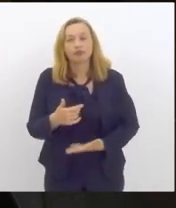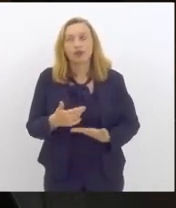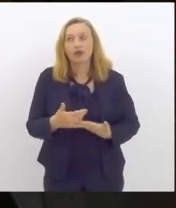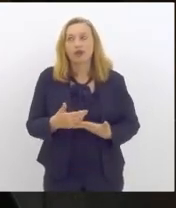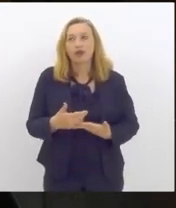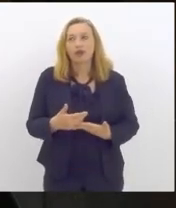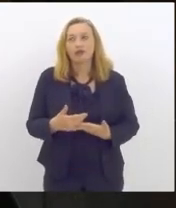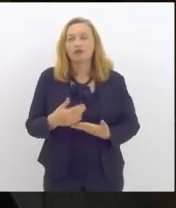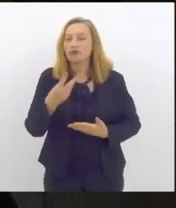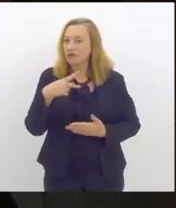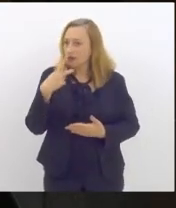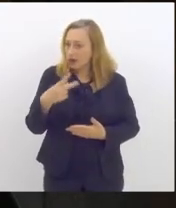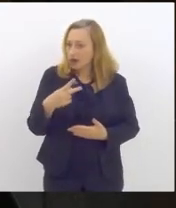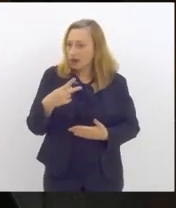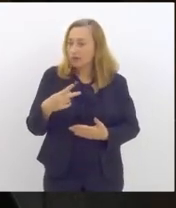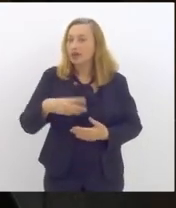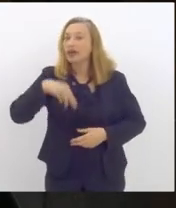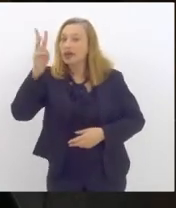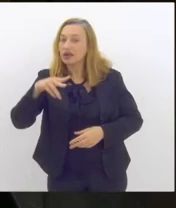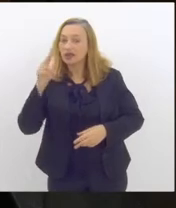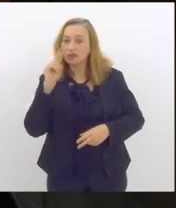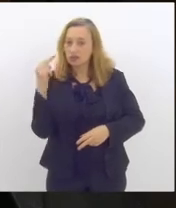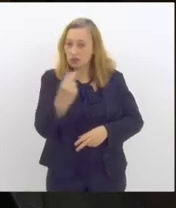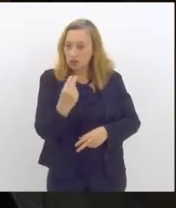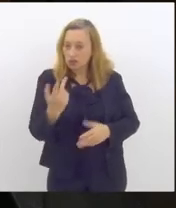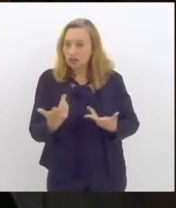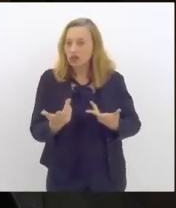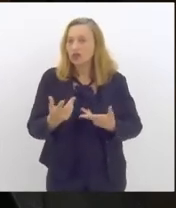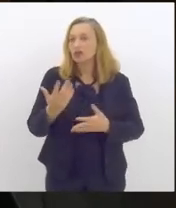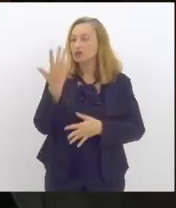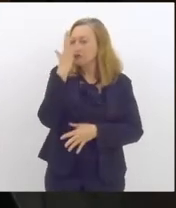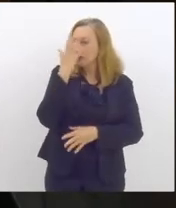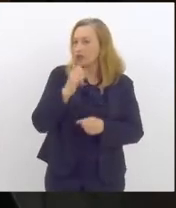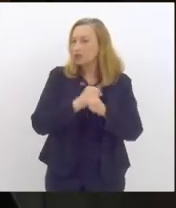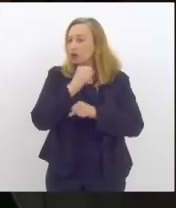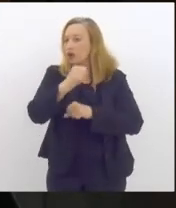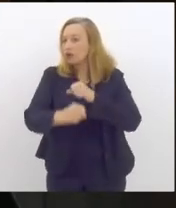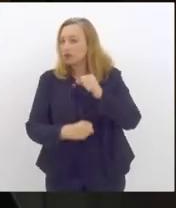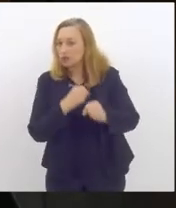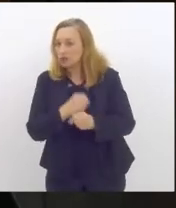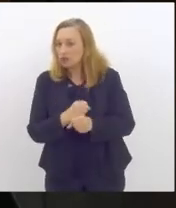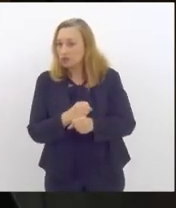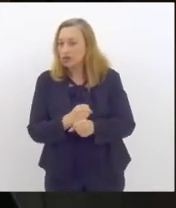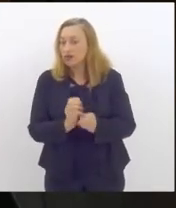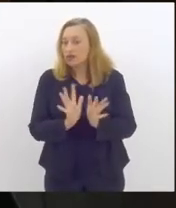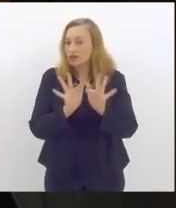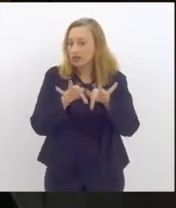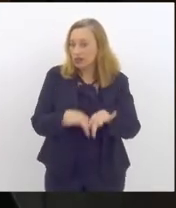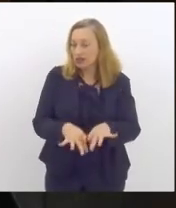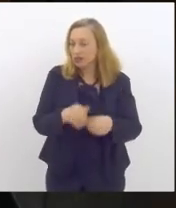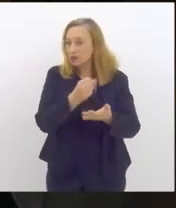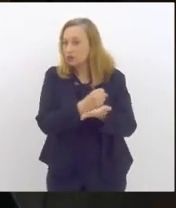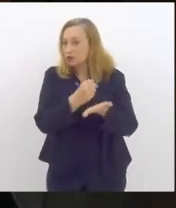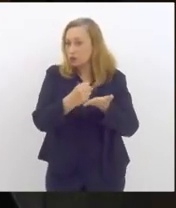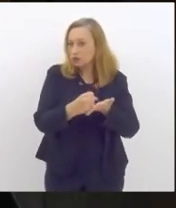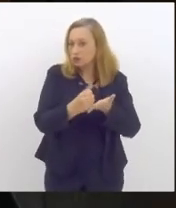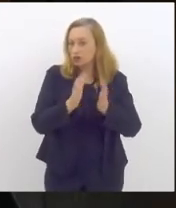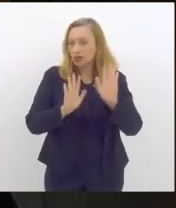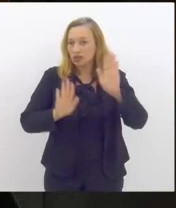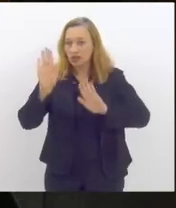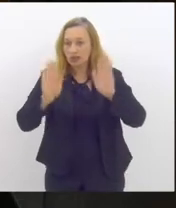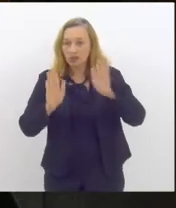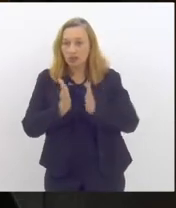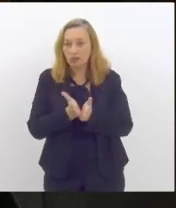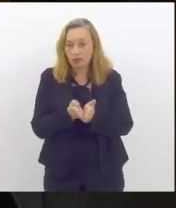cabe destacar para quem está nos assistindo que em fevereiro do ano que vem se encerra o contrato de licitação